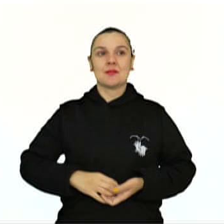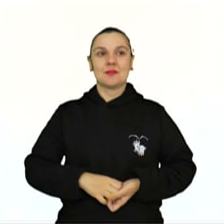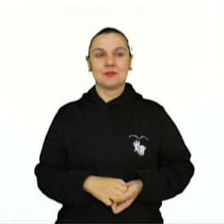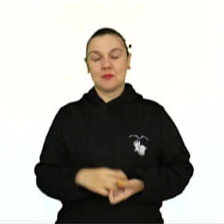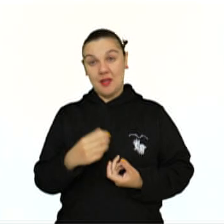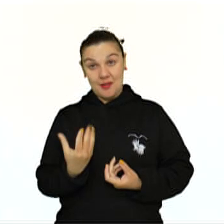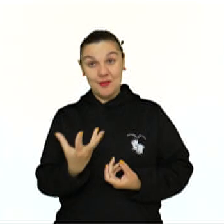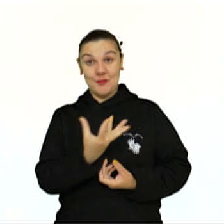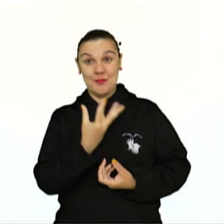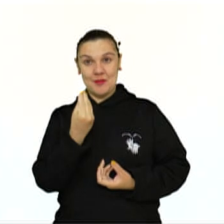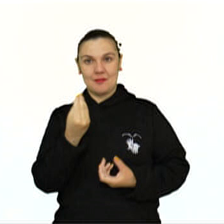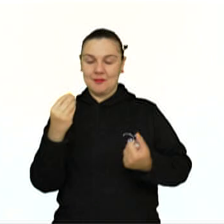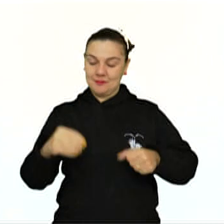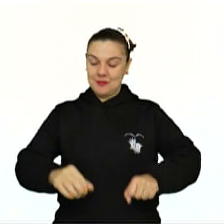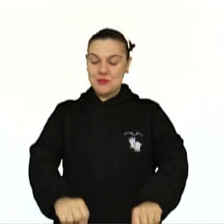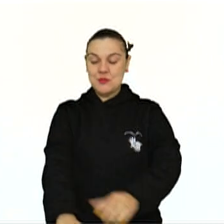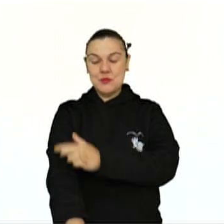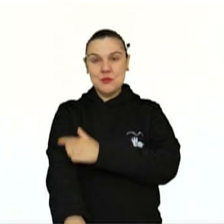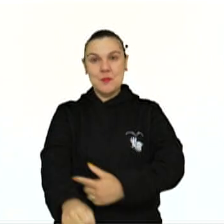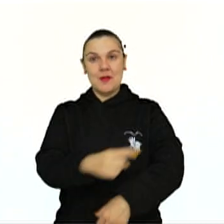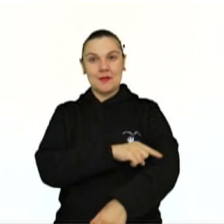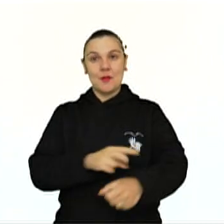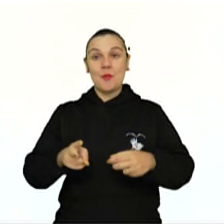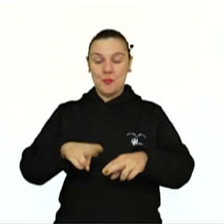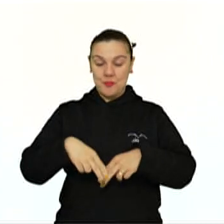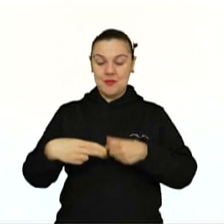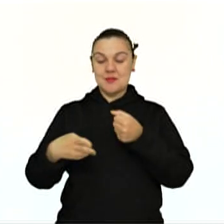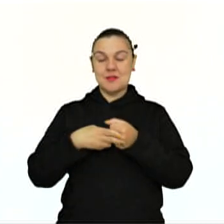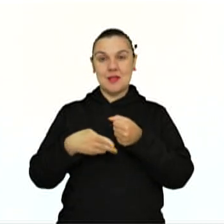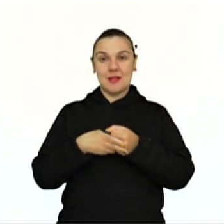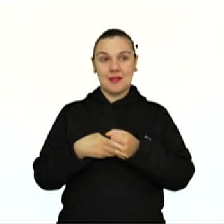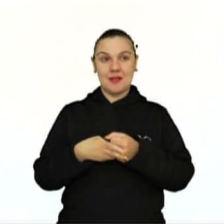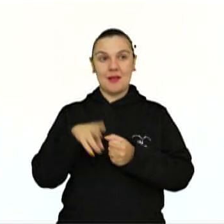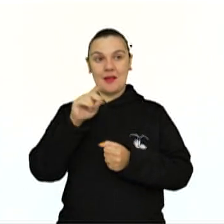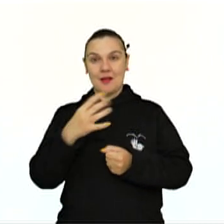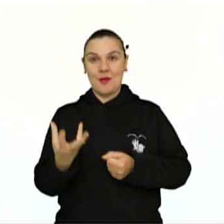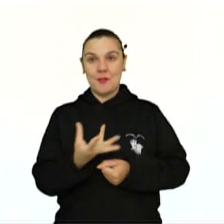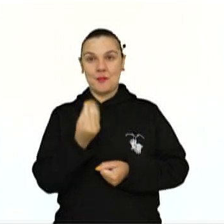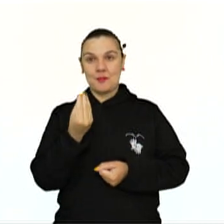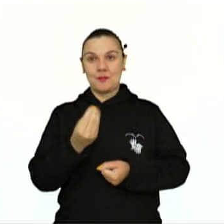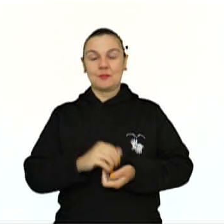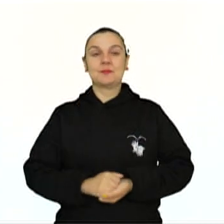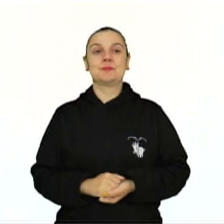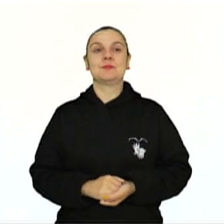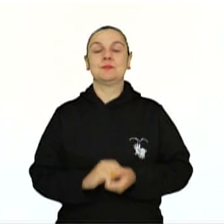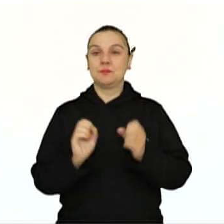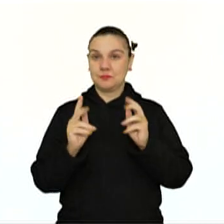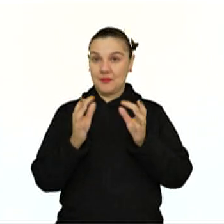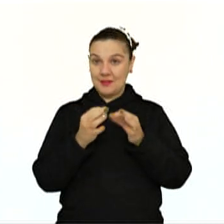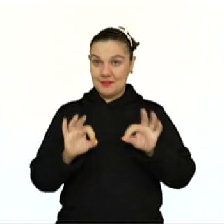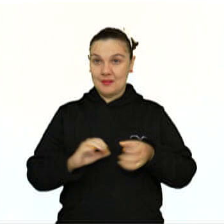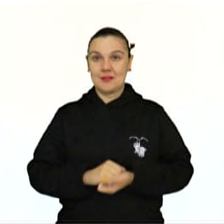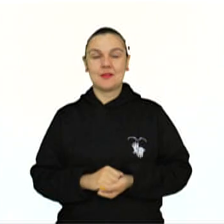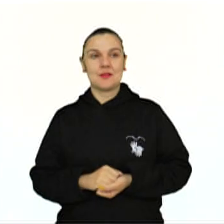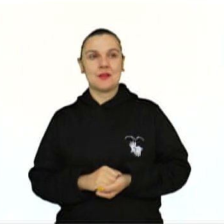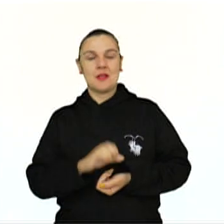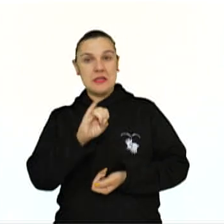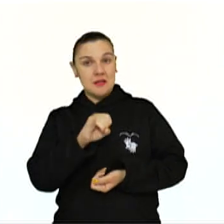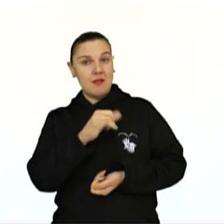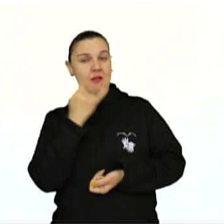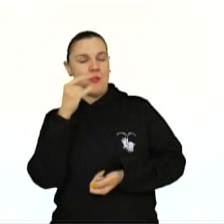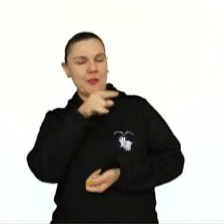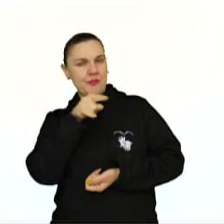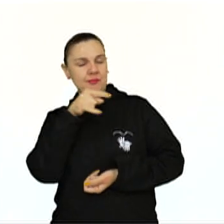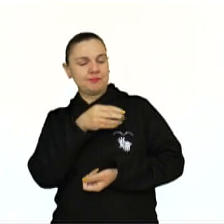Os braços é plural. Por isso o verbo doler, duelen, está no plural, certo? O que é importante